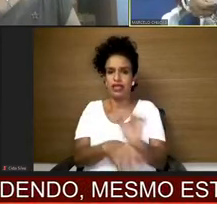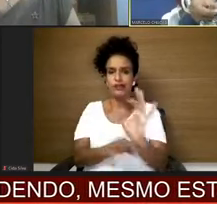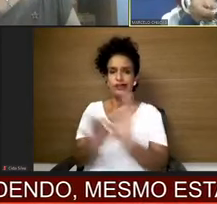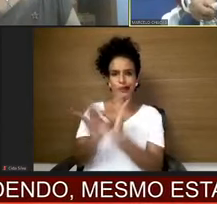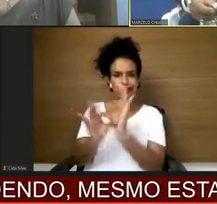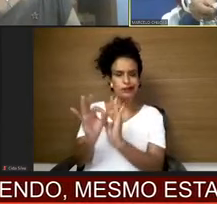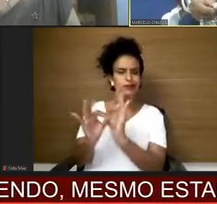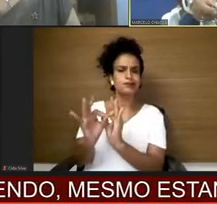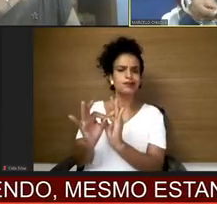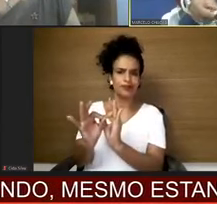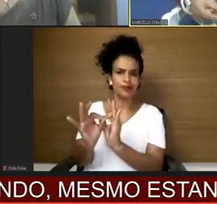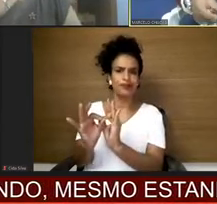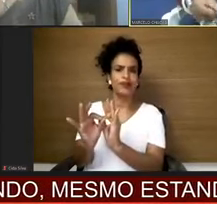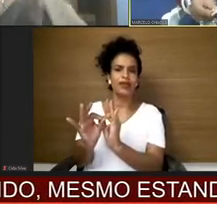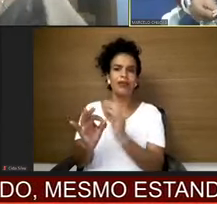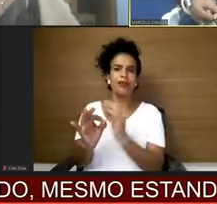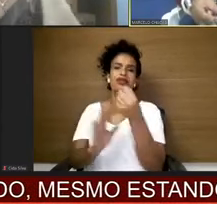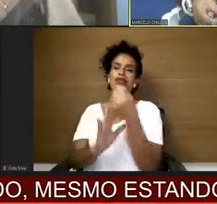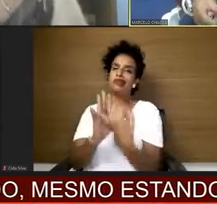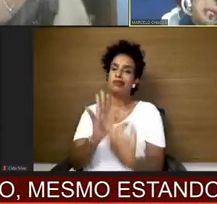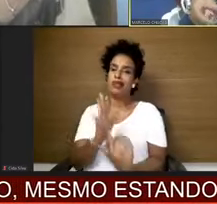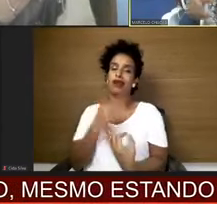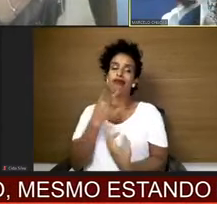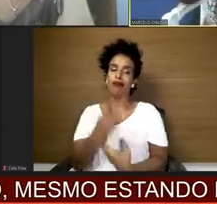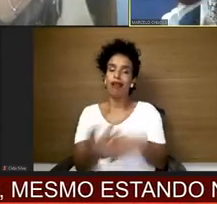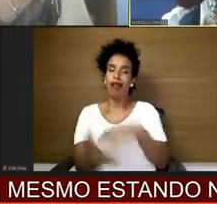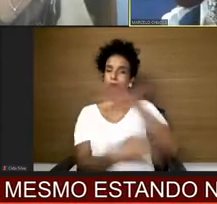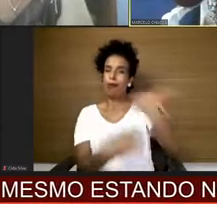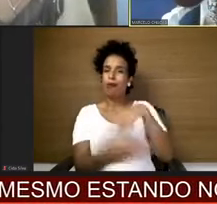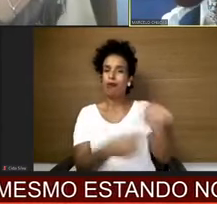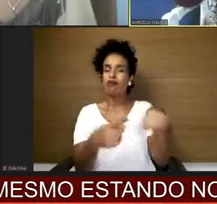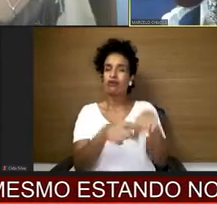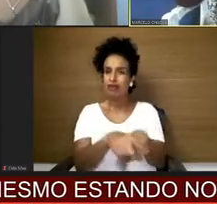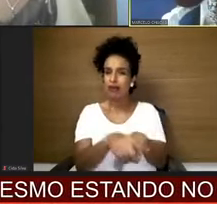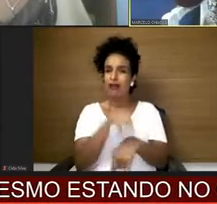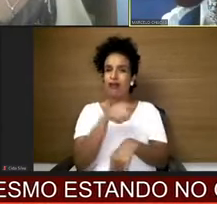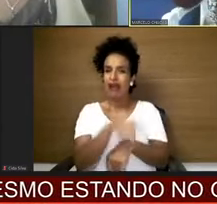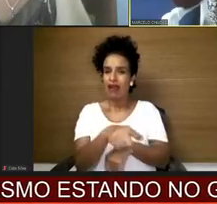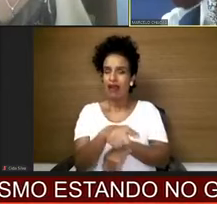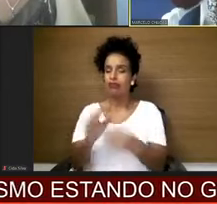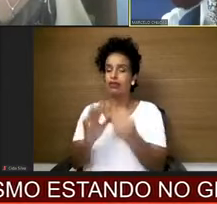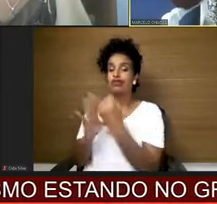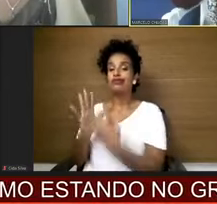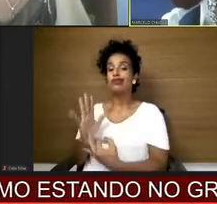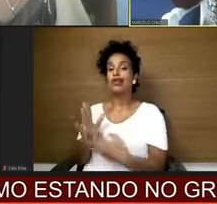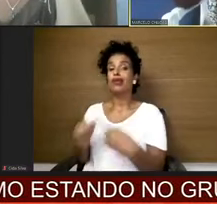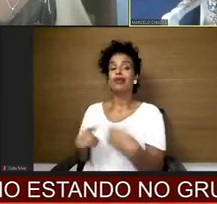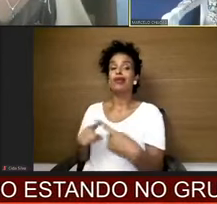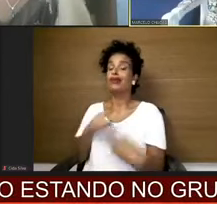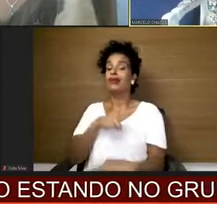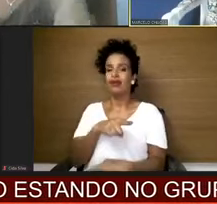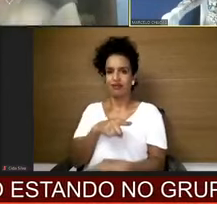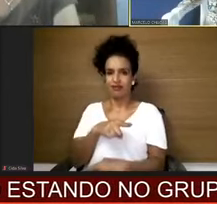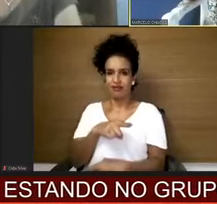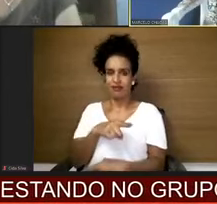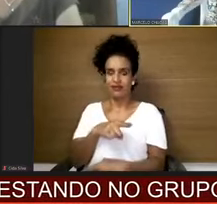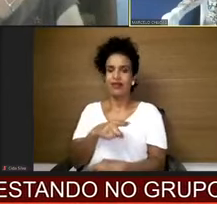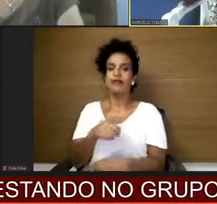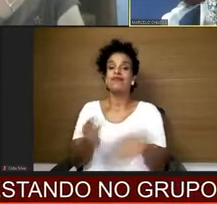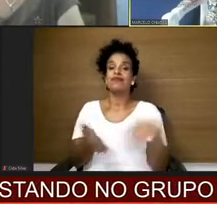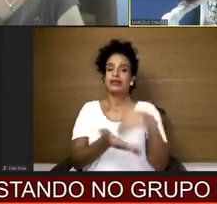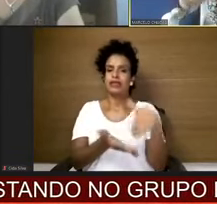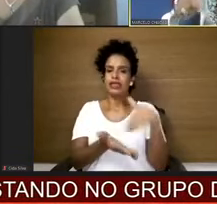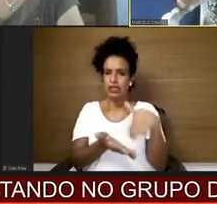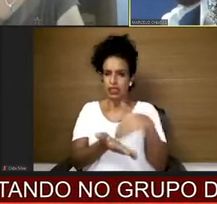para poder justificar o caos estabelecido. A Secretaria de Educação de São Paulo, especificamente de São Paulo, para dar um